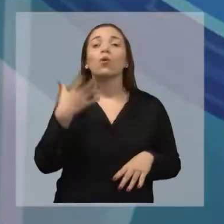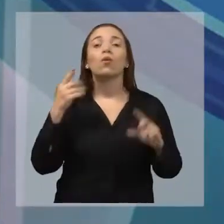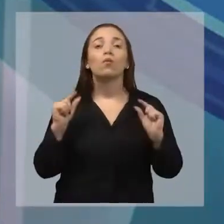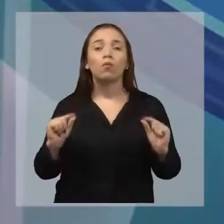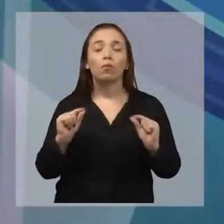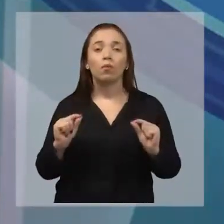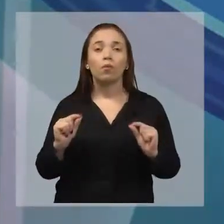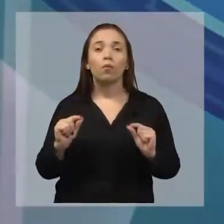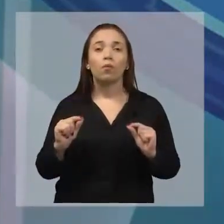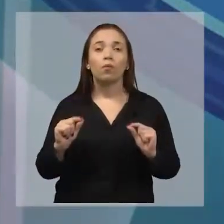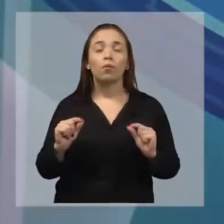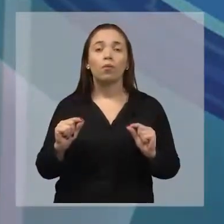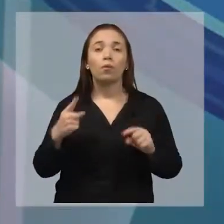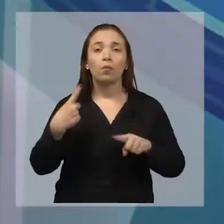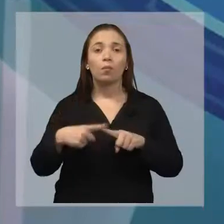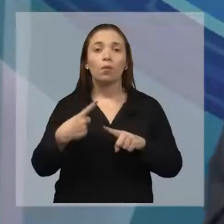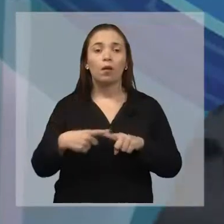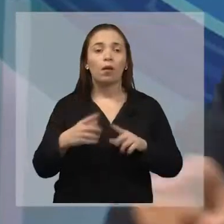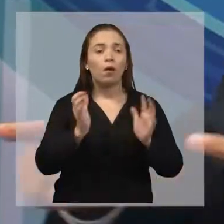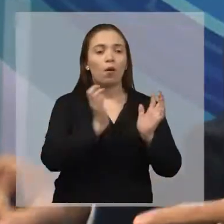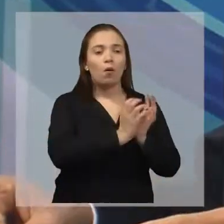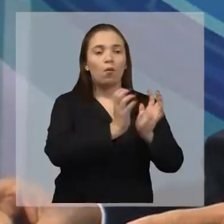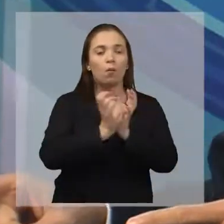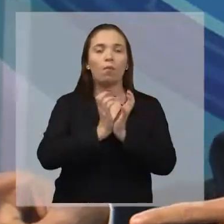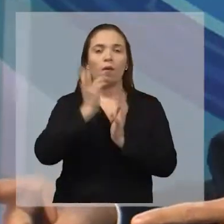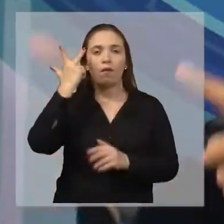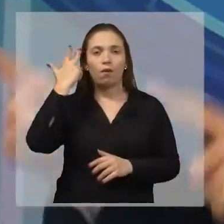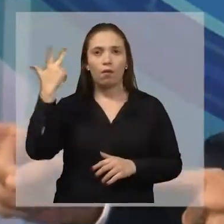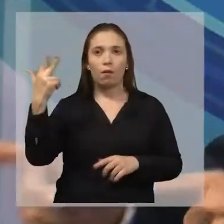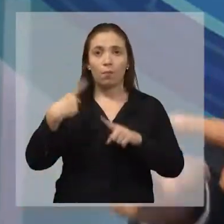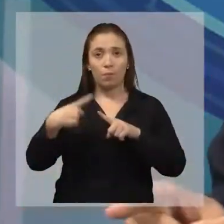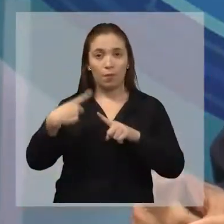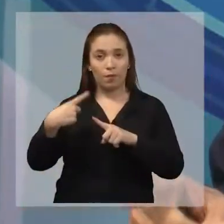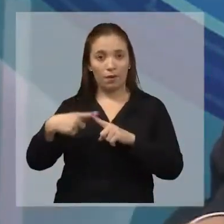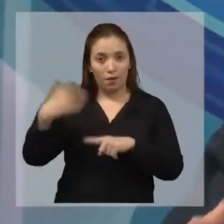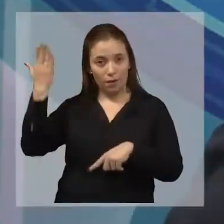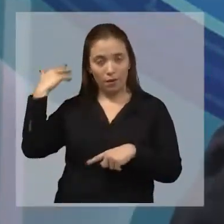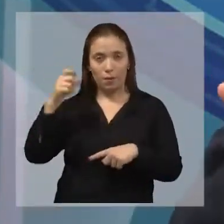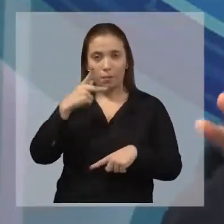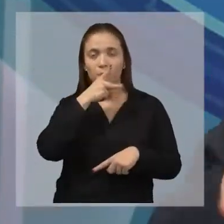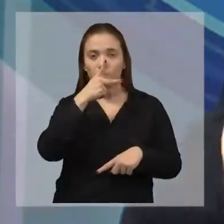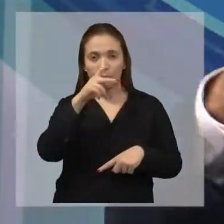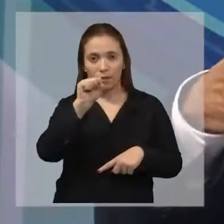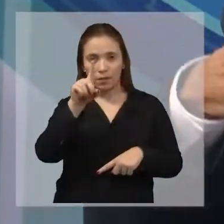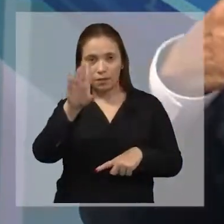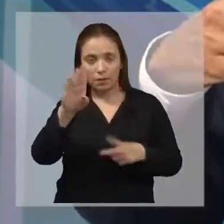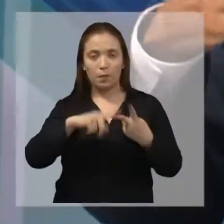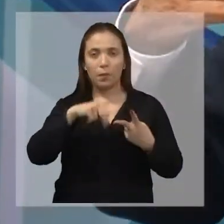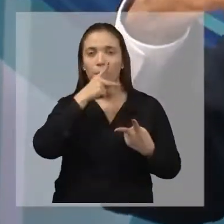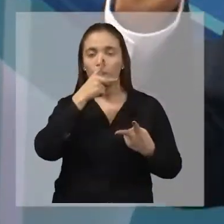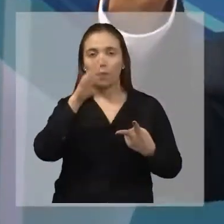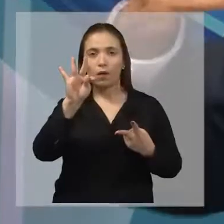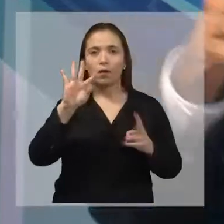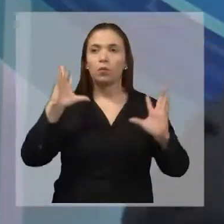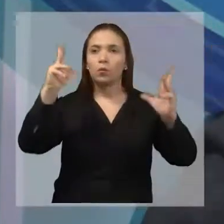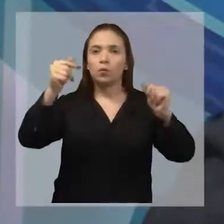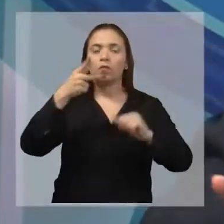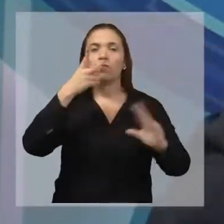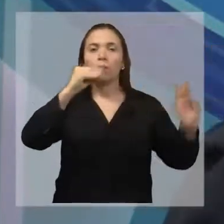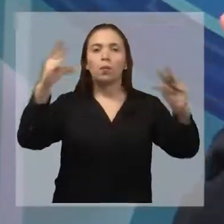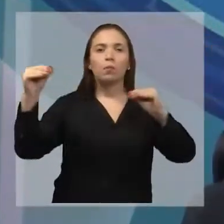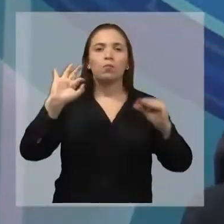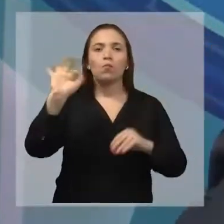Codevasf. O problema não é este. O problema é quem eles indicam. Tá? Qual é a